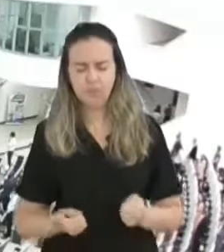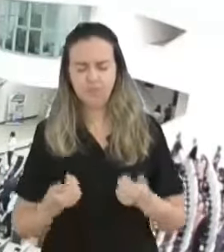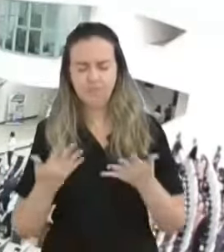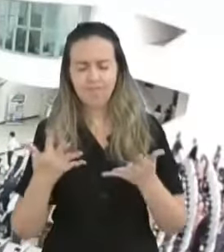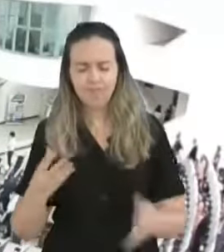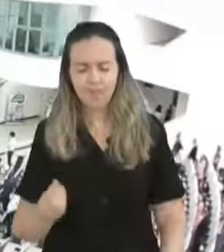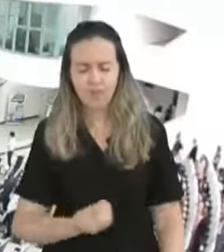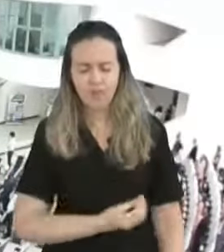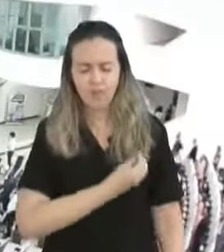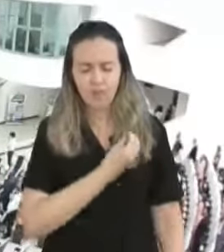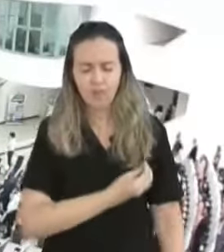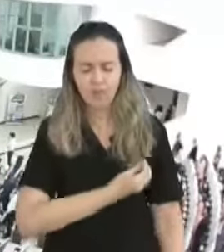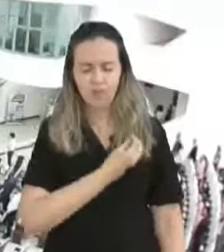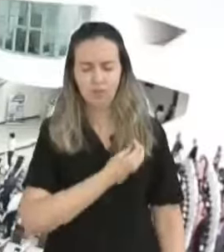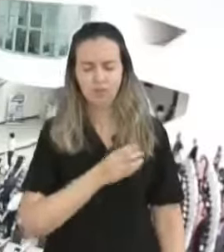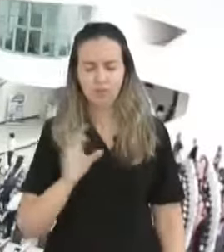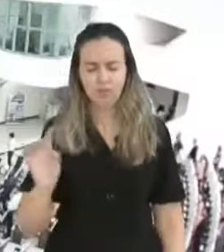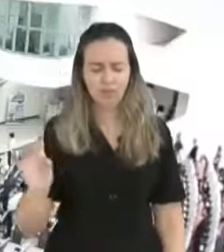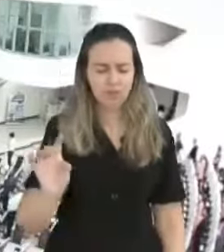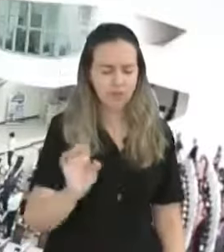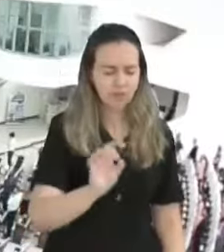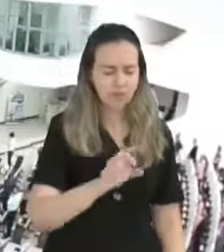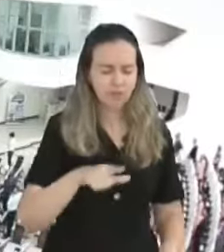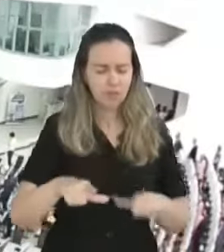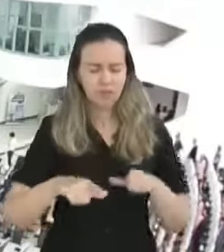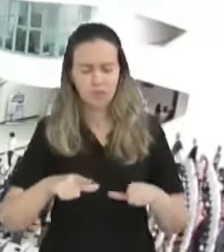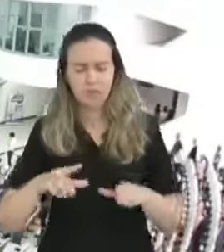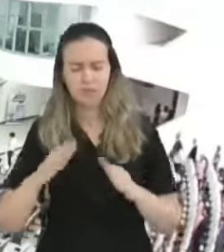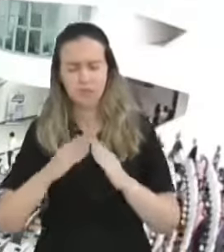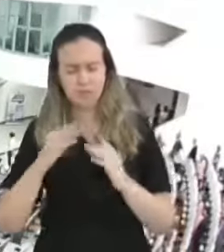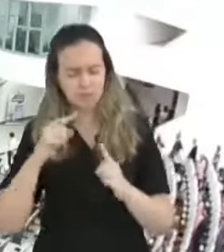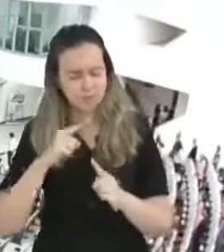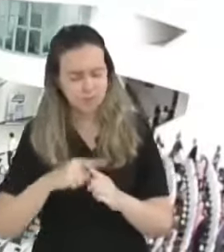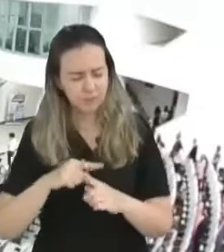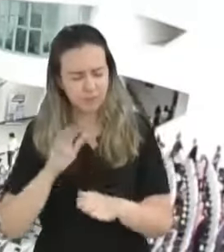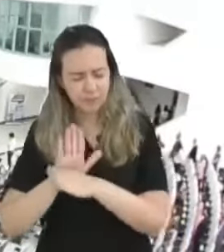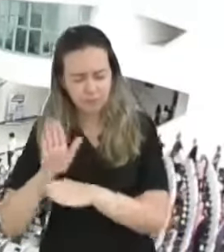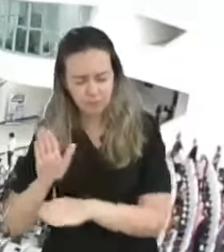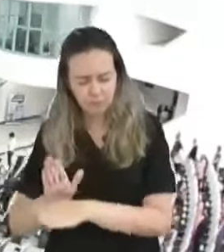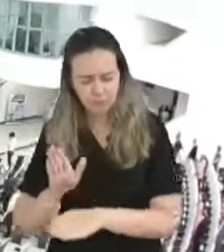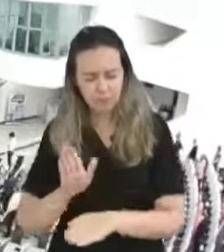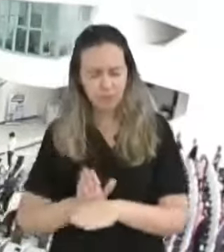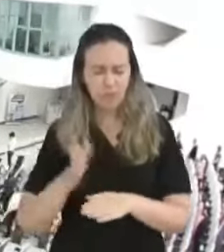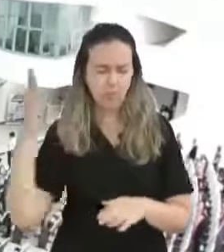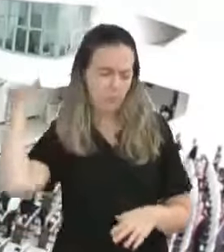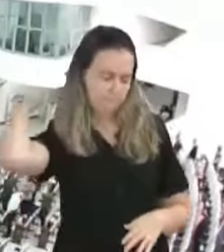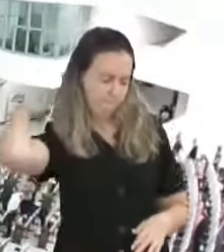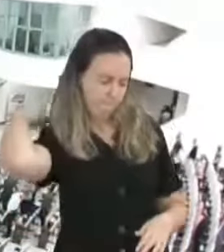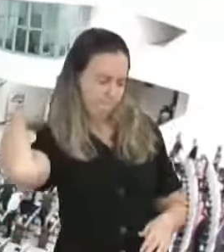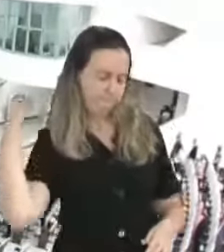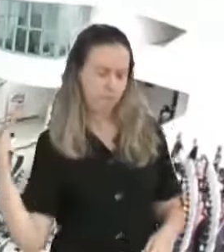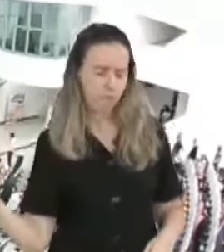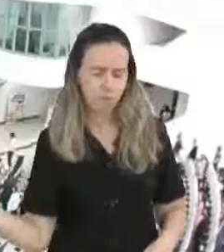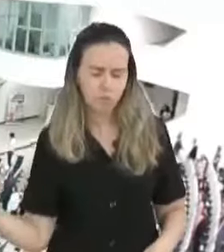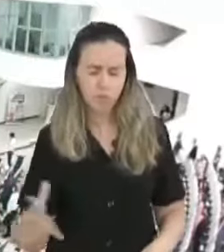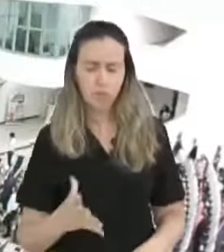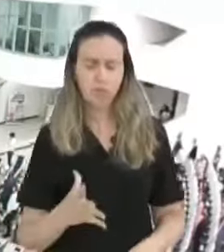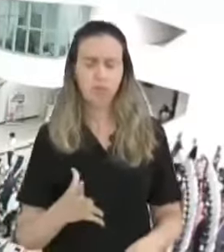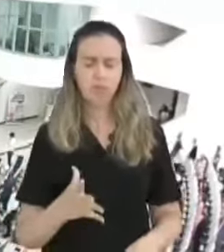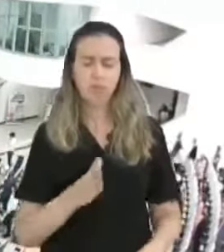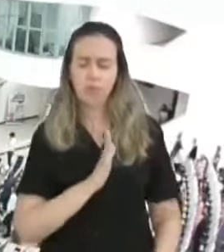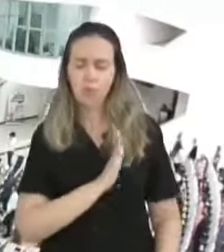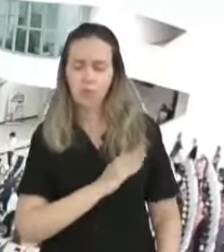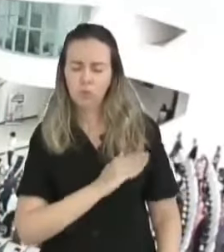Renova ministério, Senhor. Renova ministérios esta noite. Renova esses pulmões agora. Renova